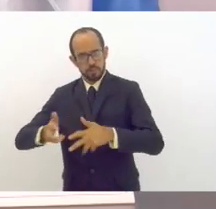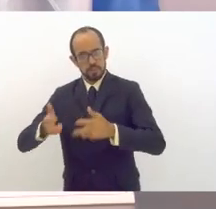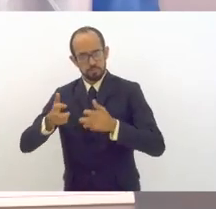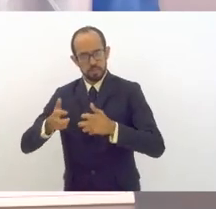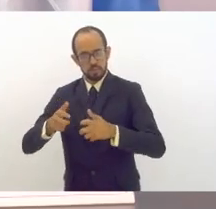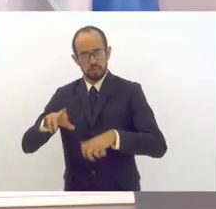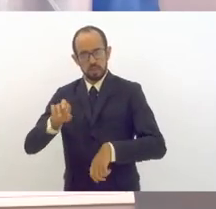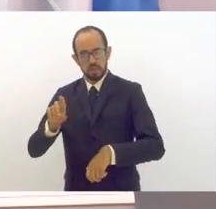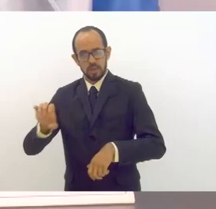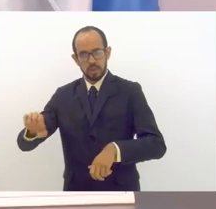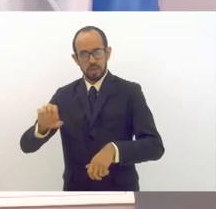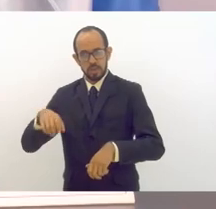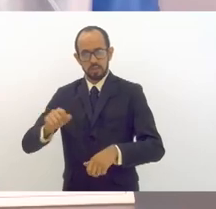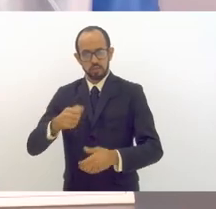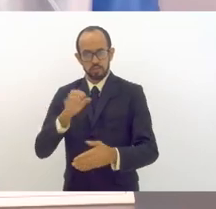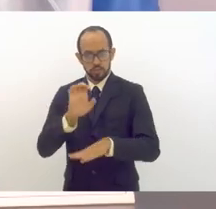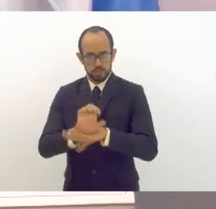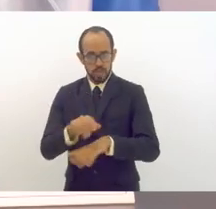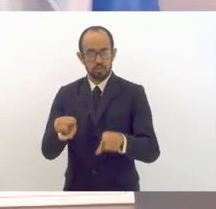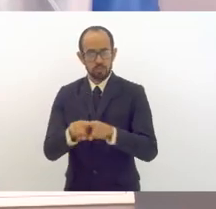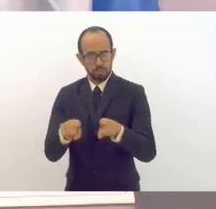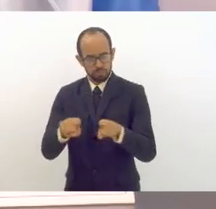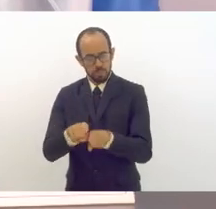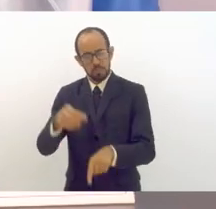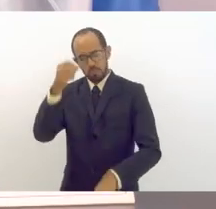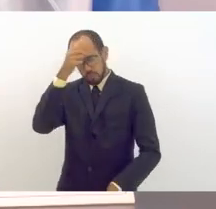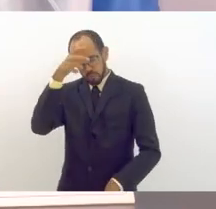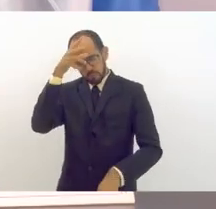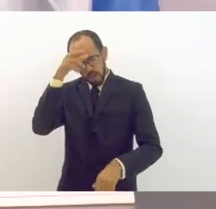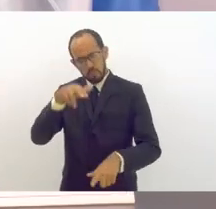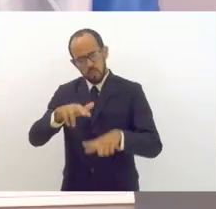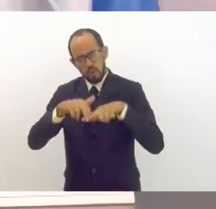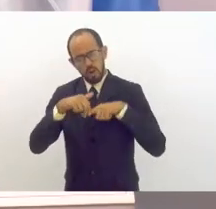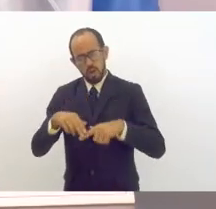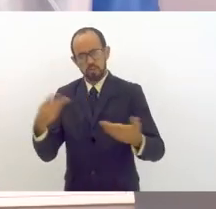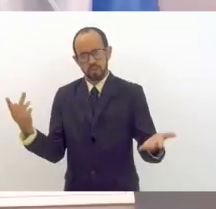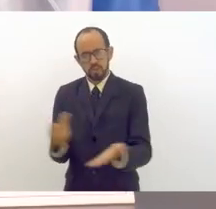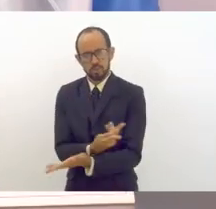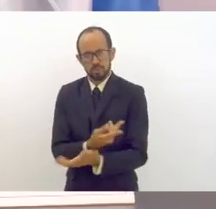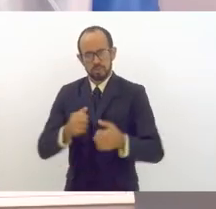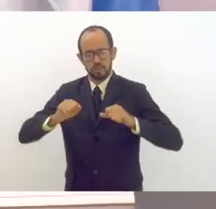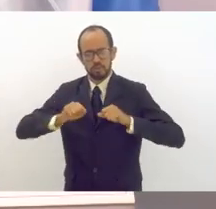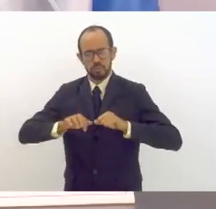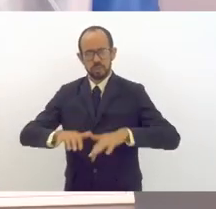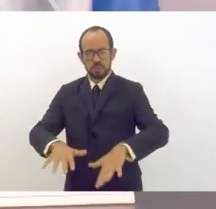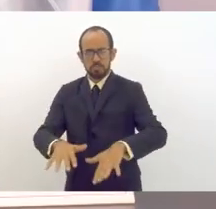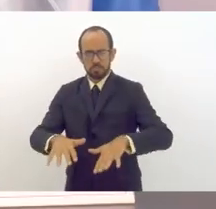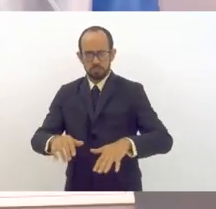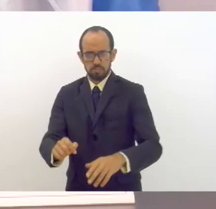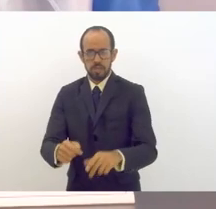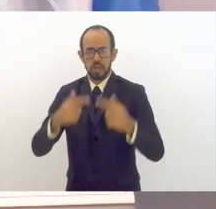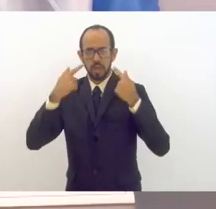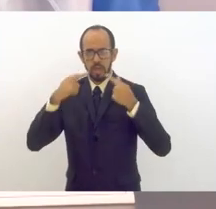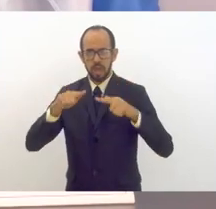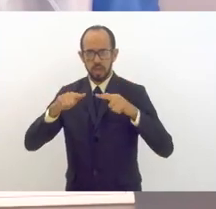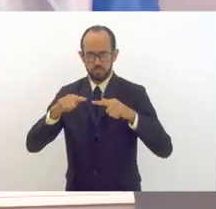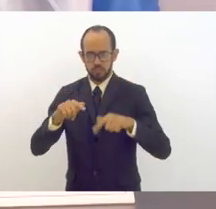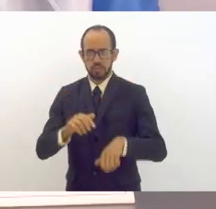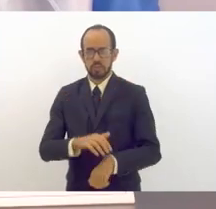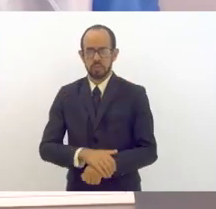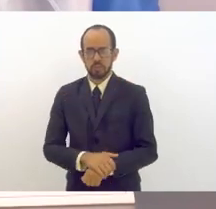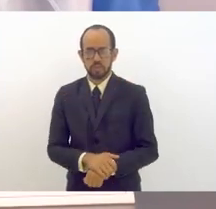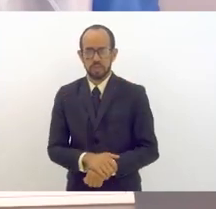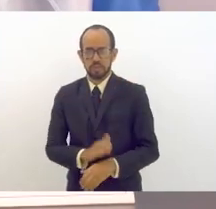também nas redes municipais, ainda em decorrência desse processo da pandemia que agravou essa desvinculação.